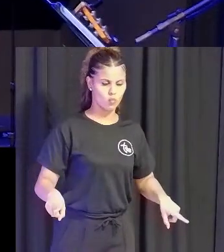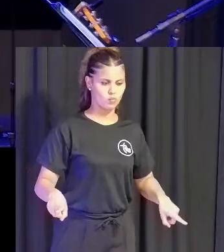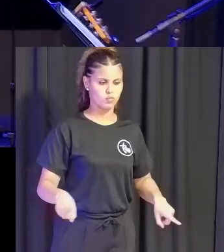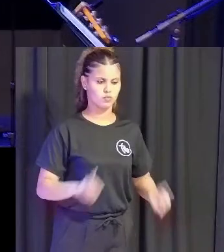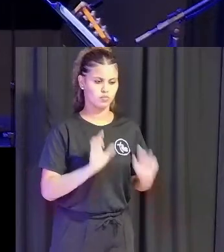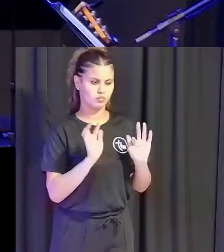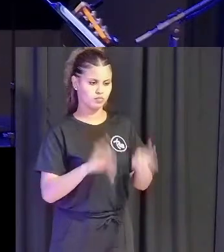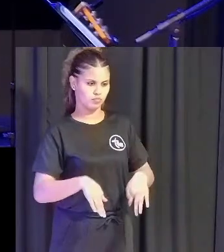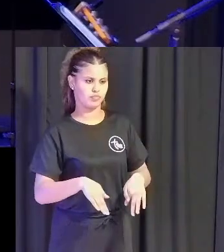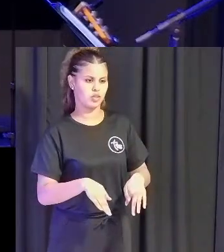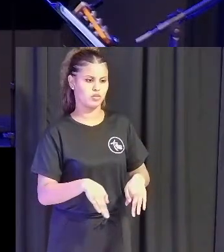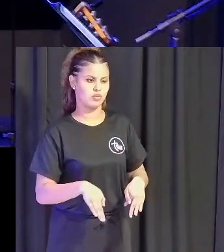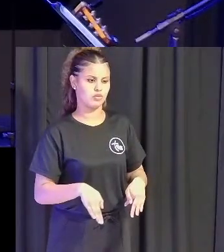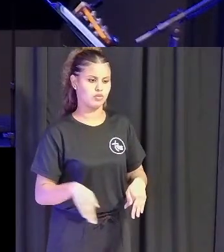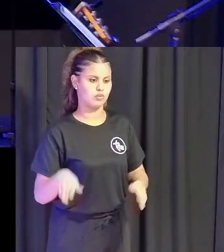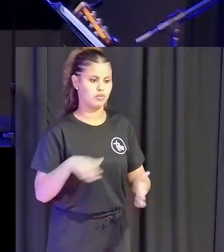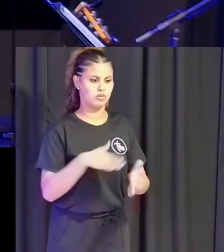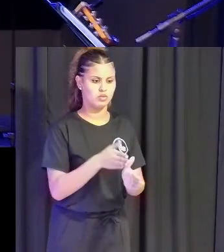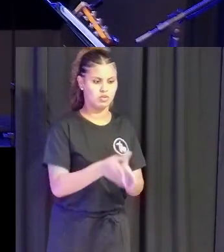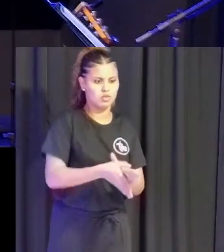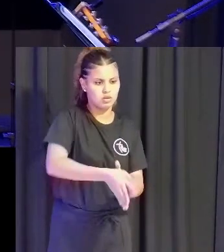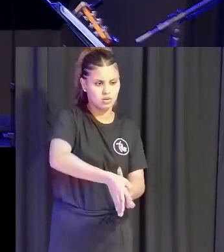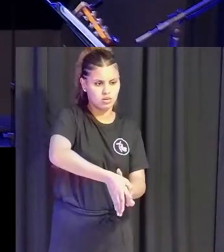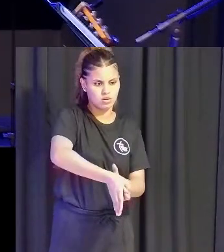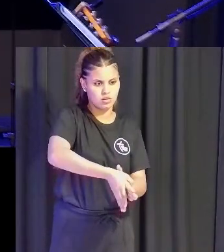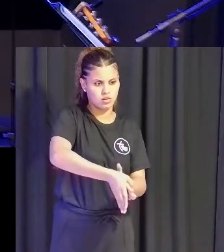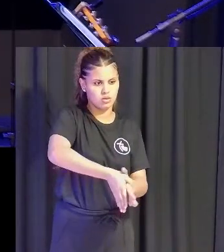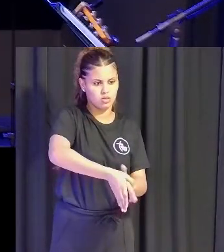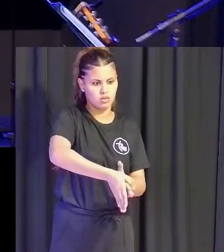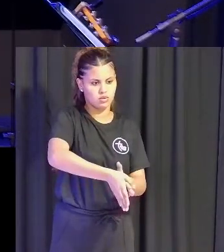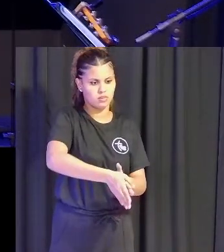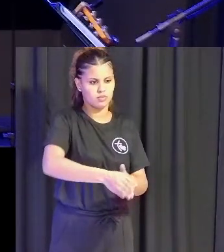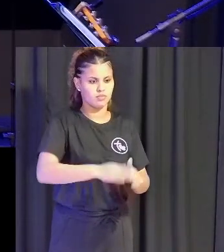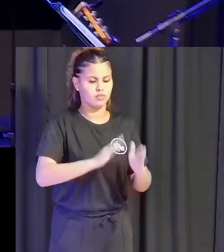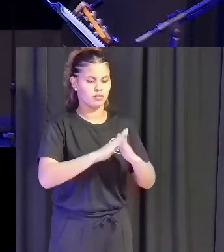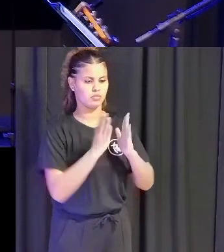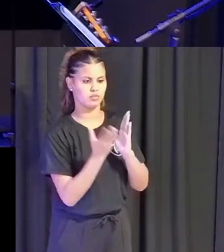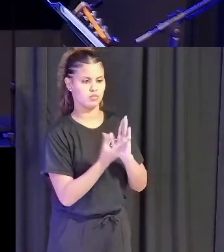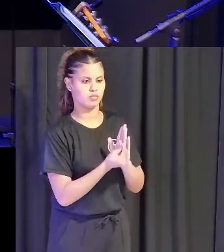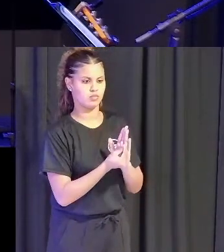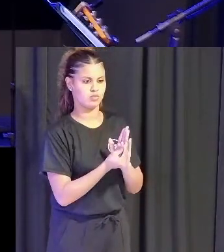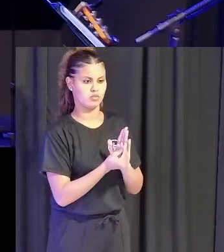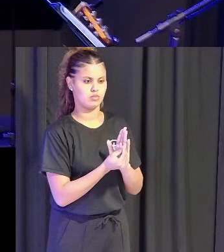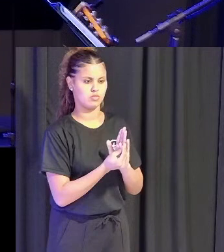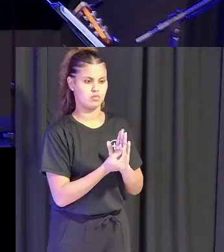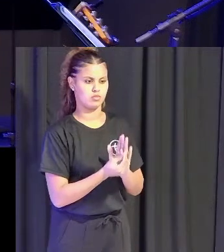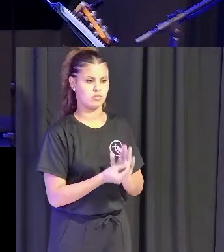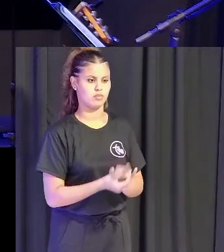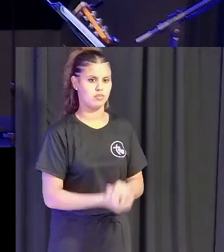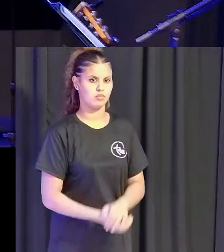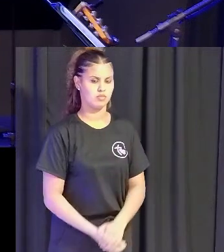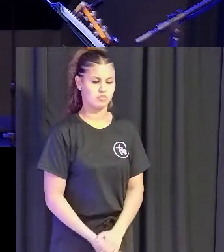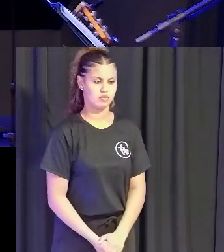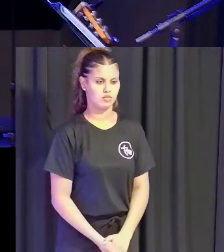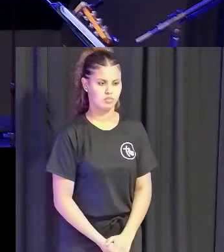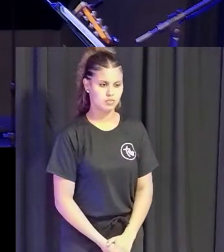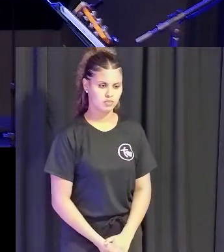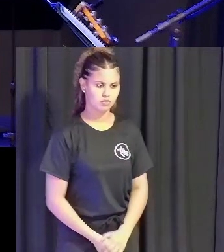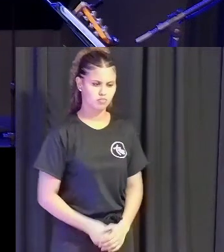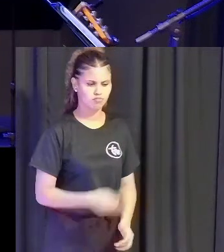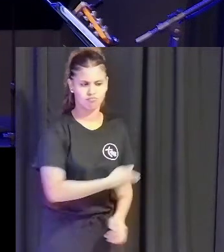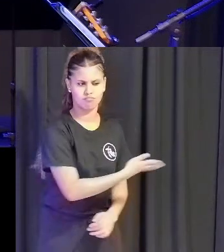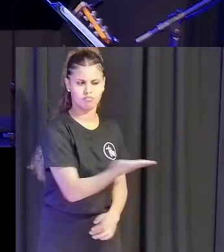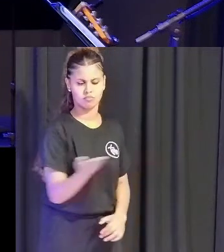para a igreja. Com 1 de Coríntios 10, 1 ao 13. Ora,